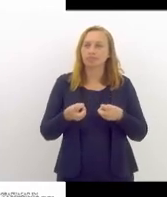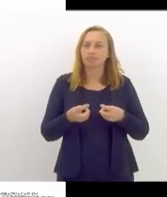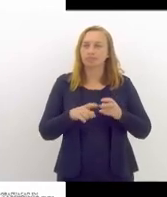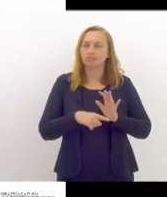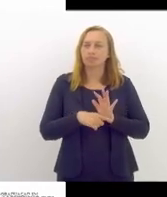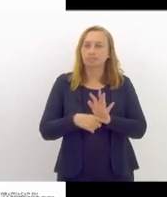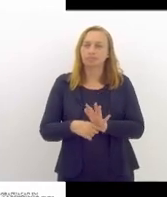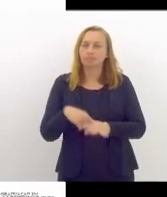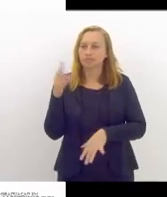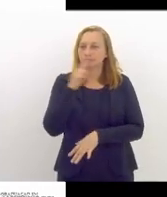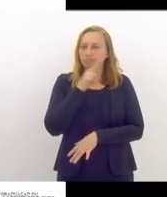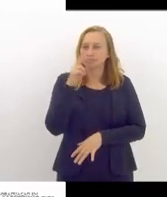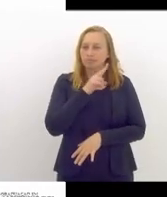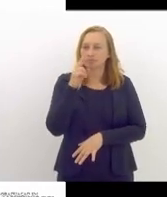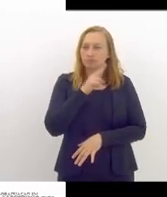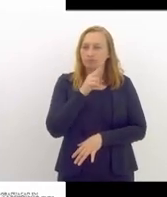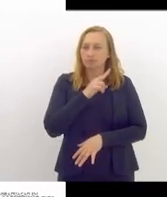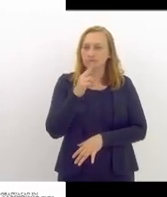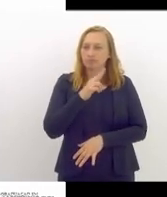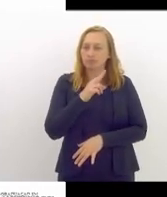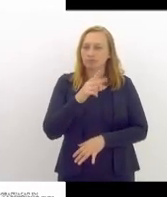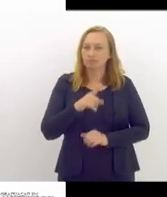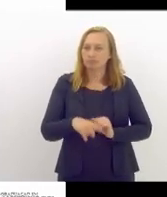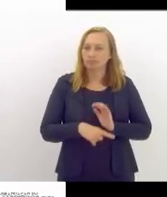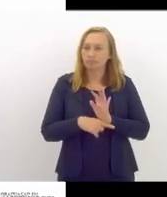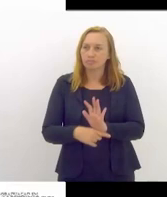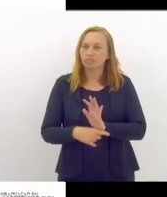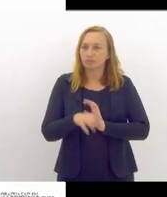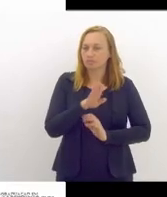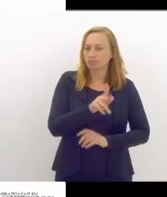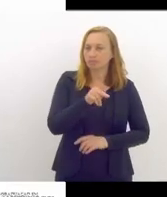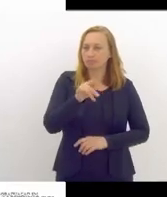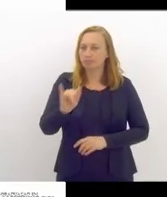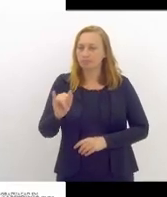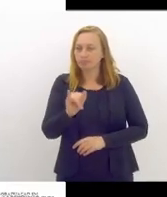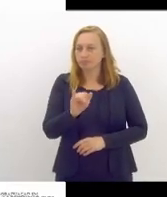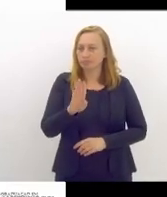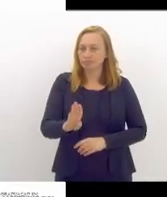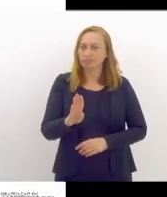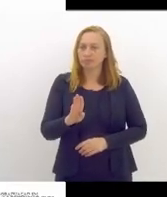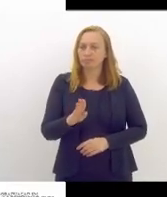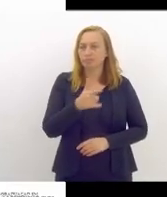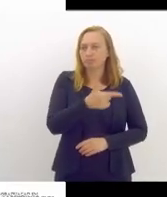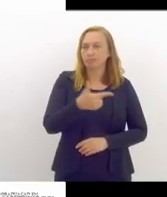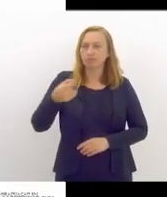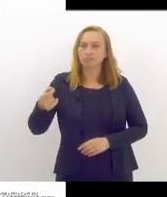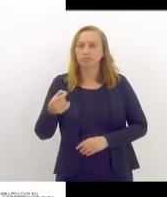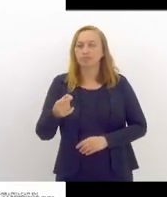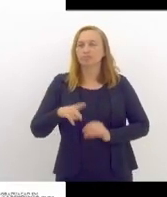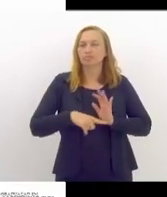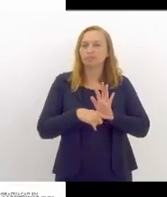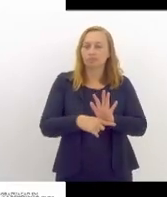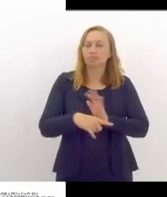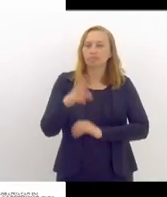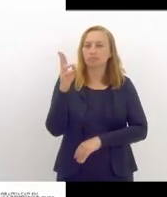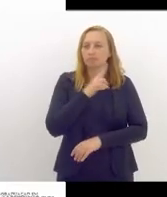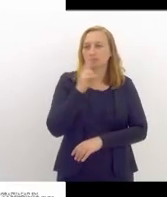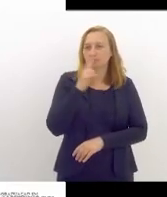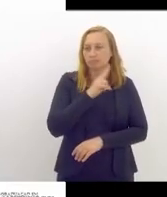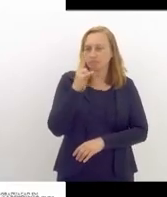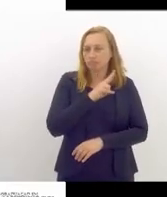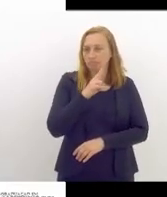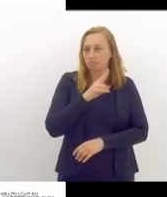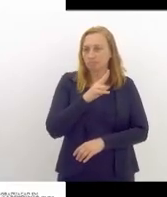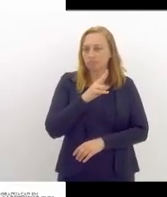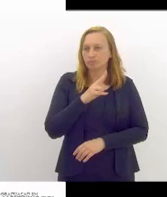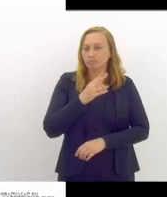seria um colchão de amortecimento de queda do PIB no ano de 2020 ou seja o auxílio emergencial por né injetar